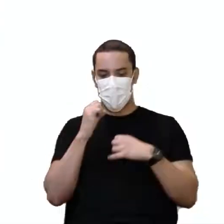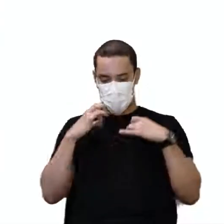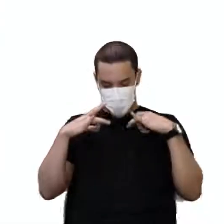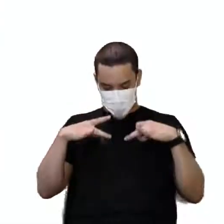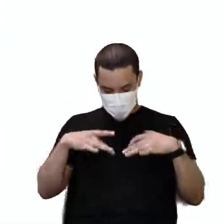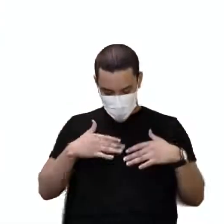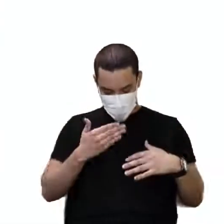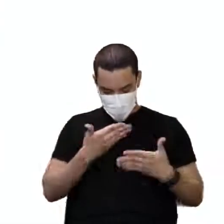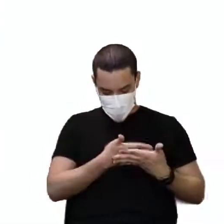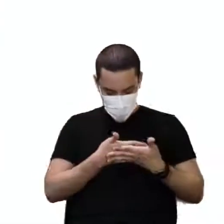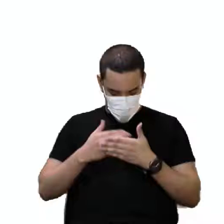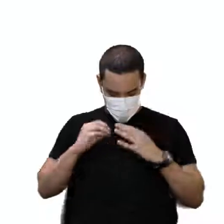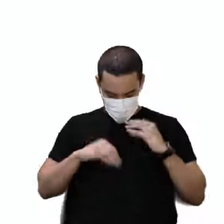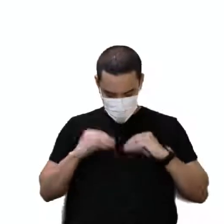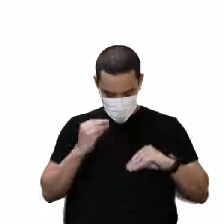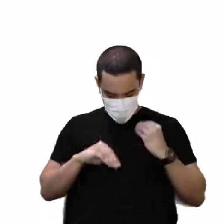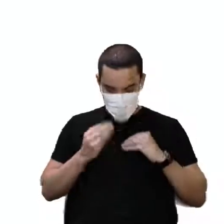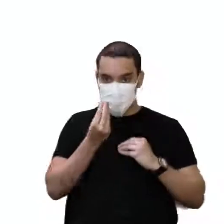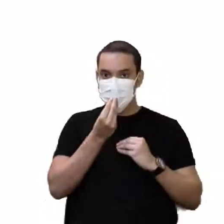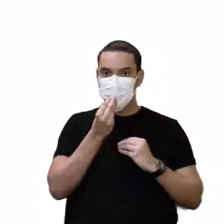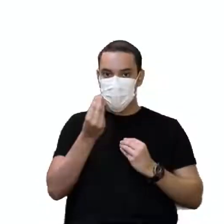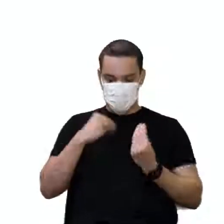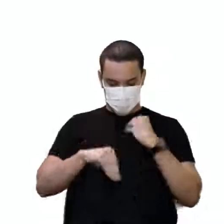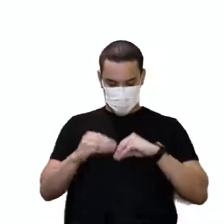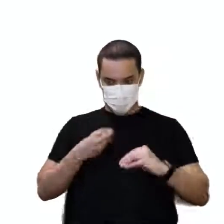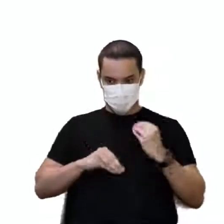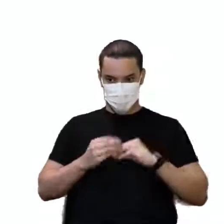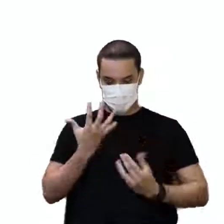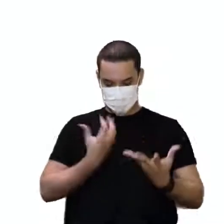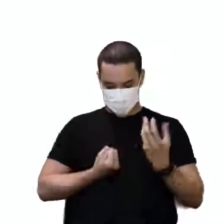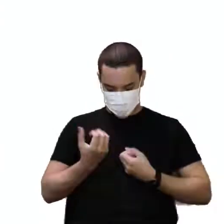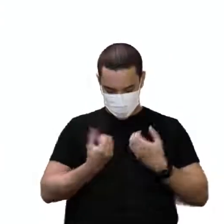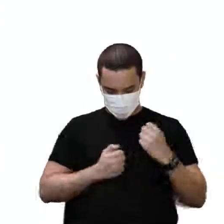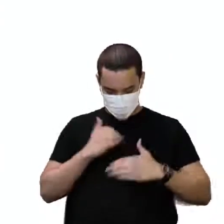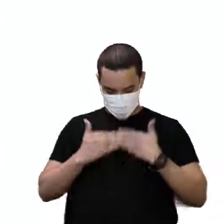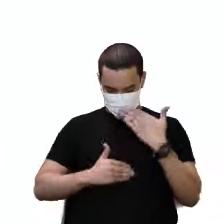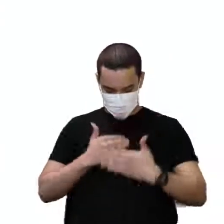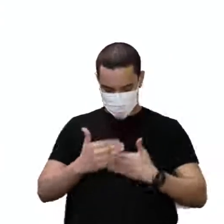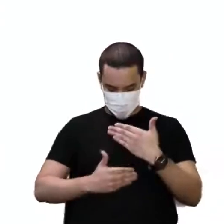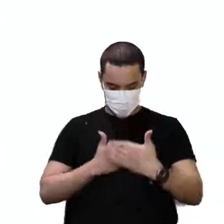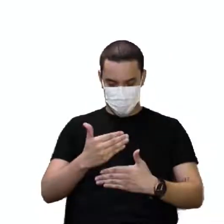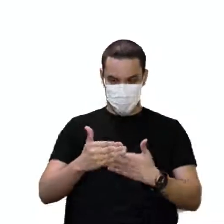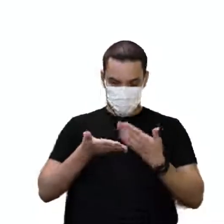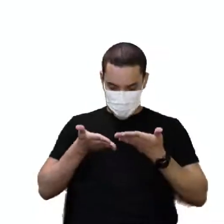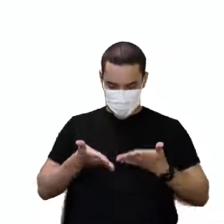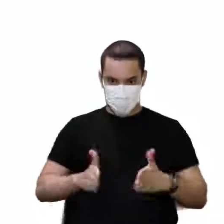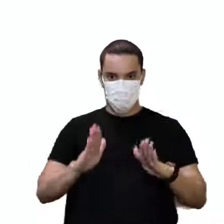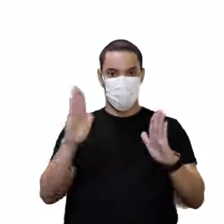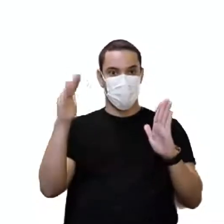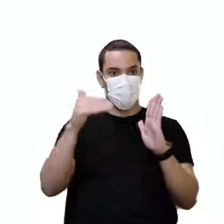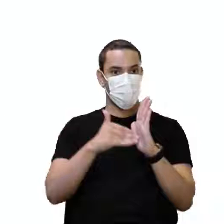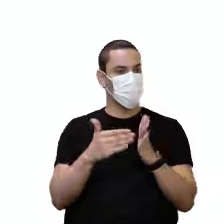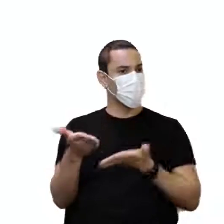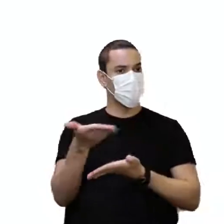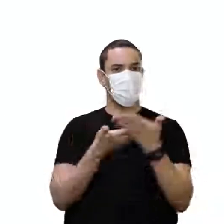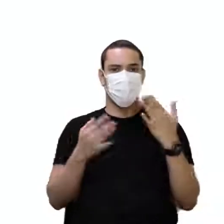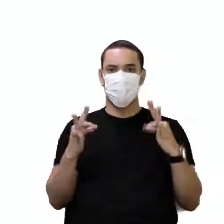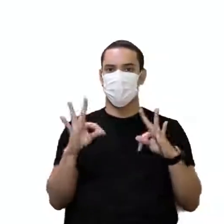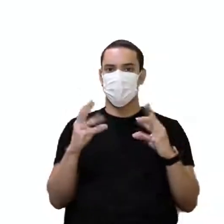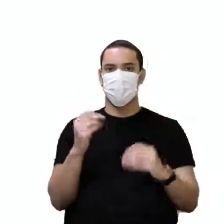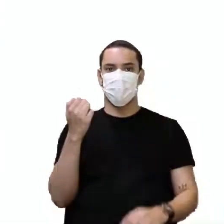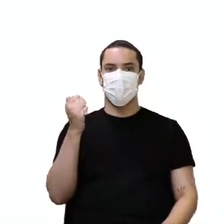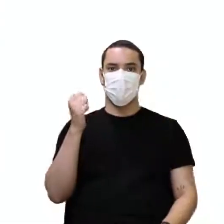bebê, alimentando esse feto, né? Tanto a placenta vai receber, então, excretas, alimento, tá? Troca